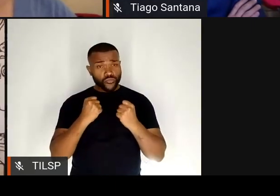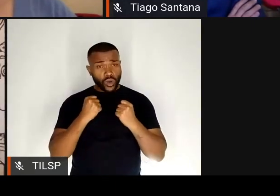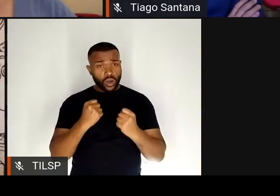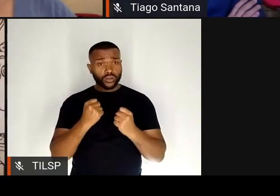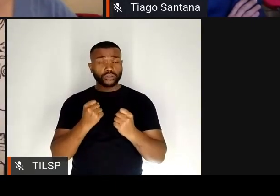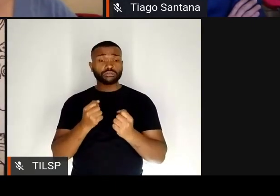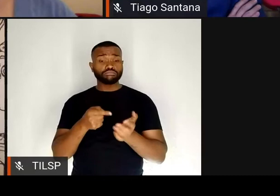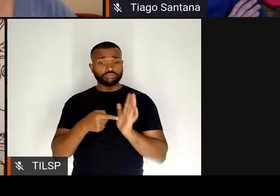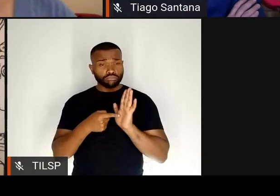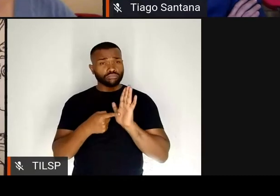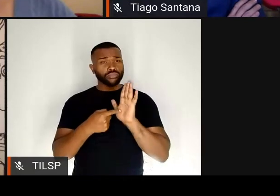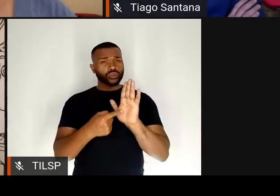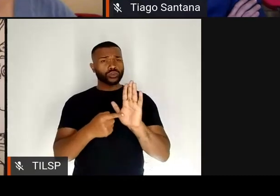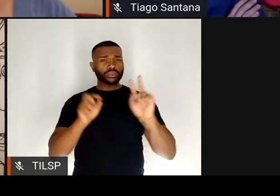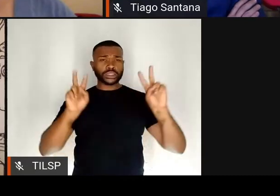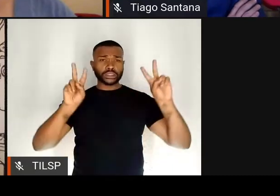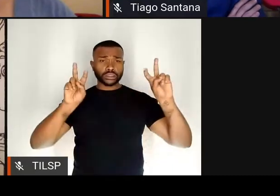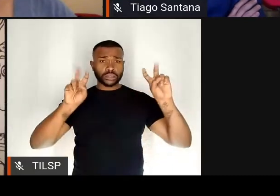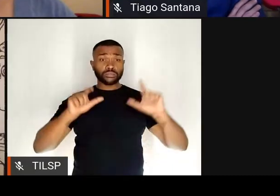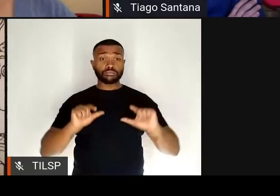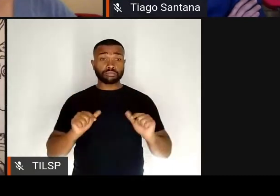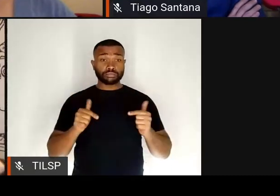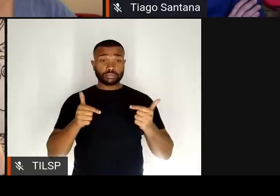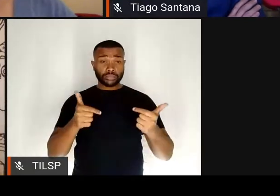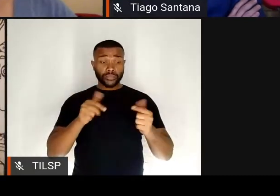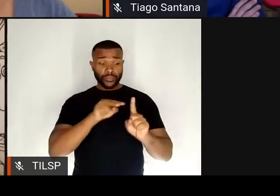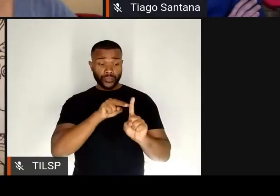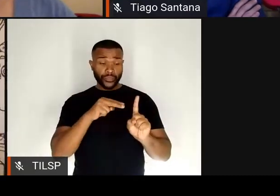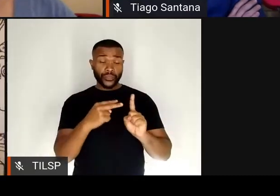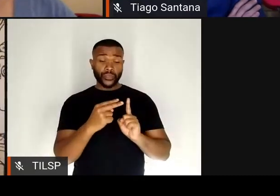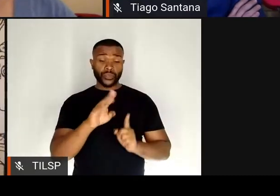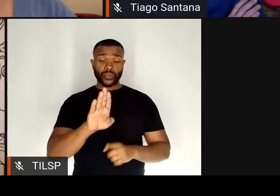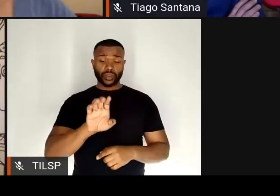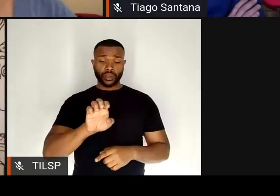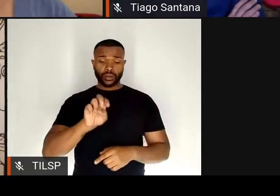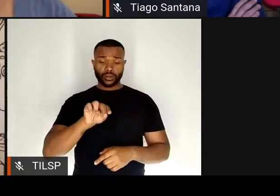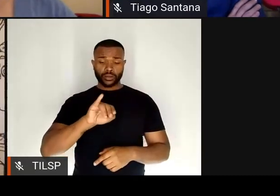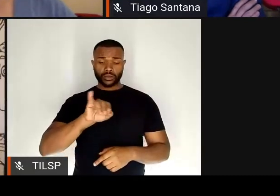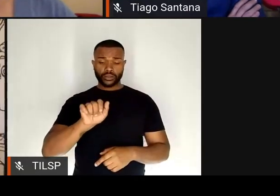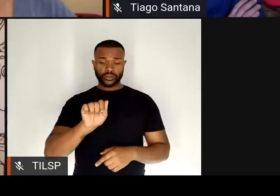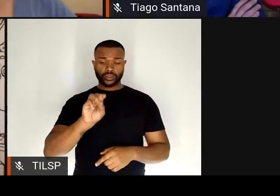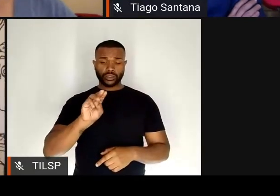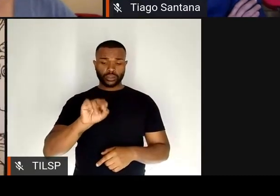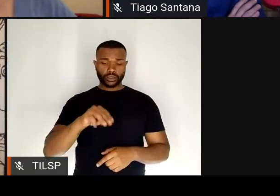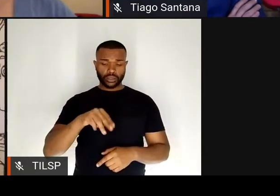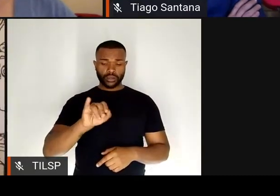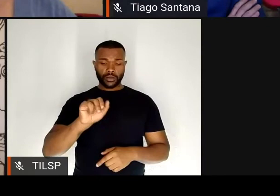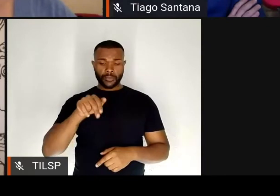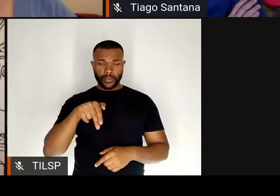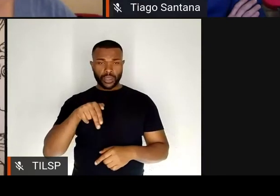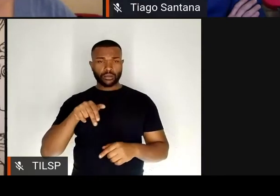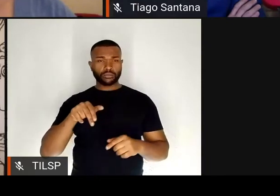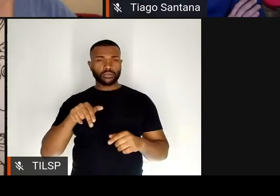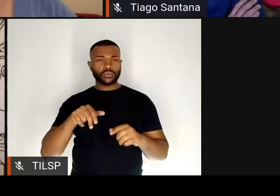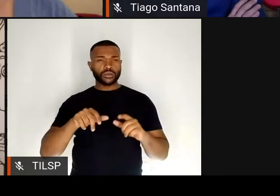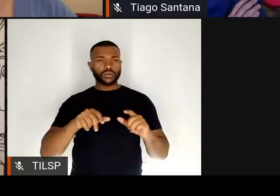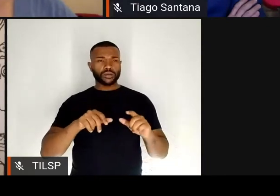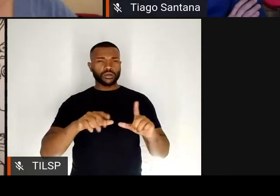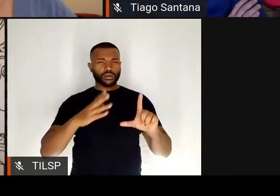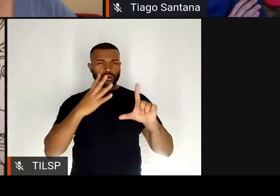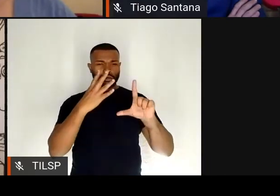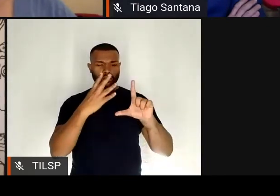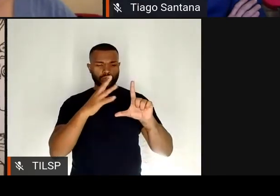guerra. Pensando na perspectiva de Benjamin, podemos afirmar que as imagens de Carneiro retomam